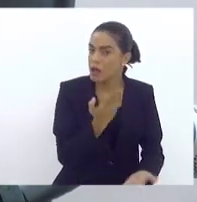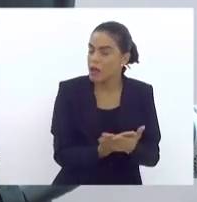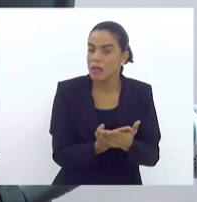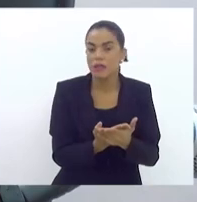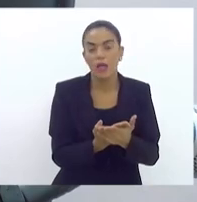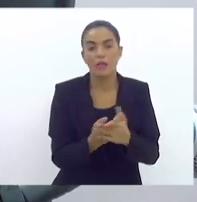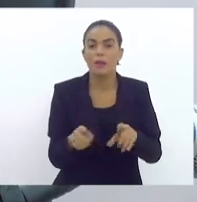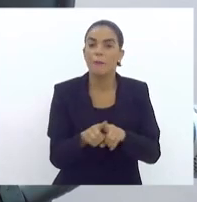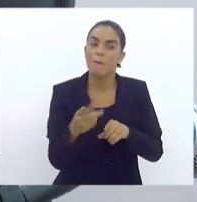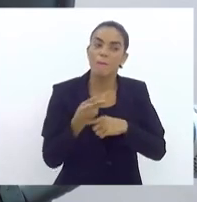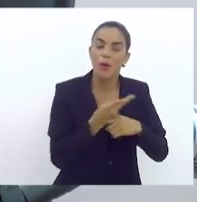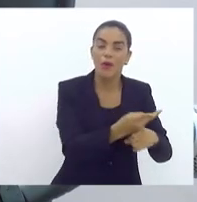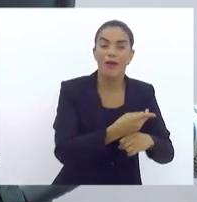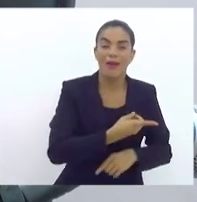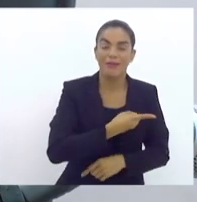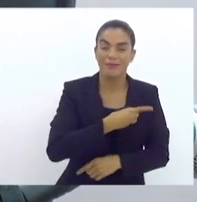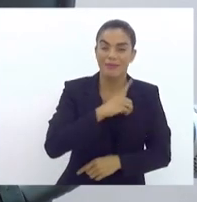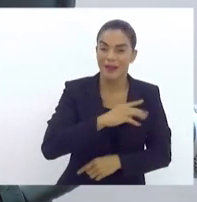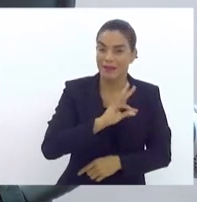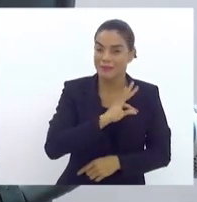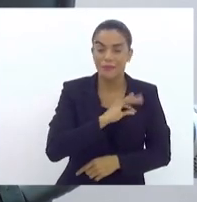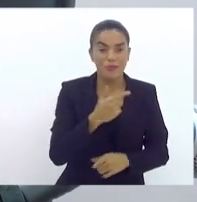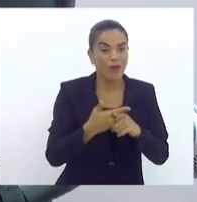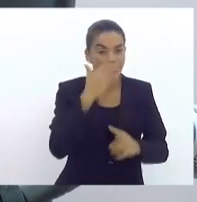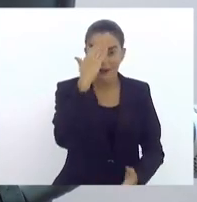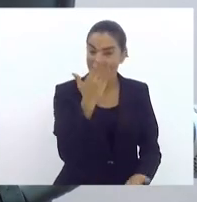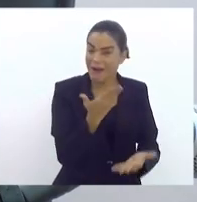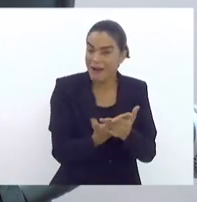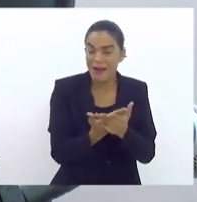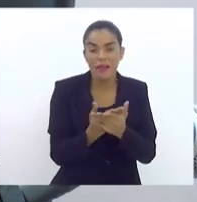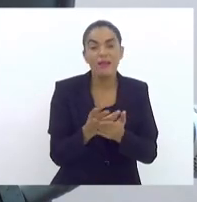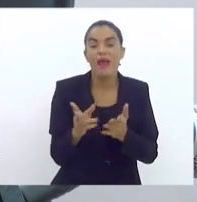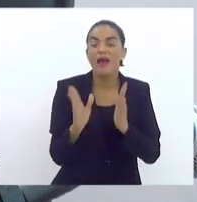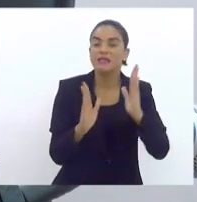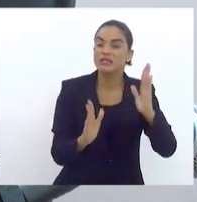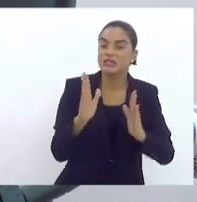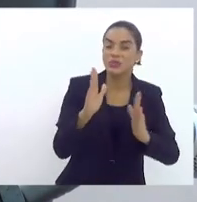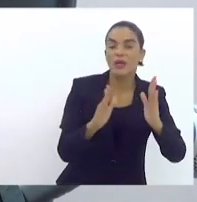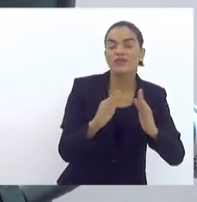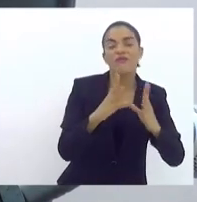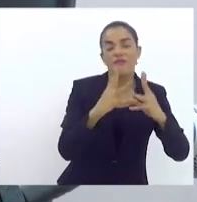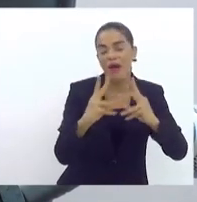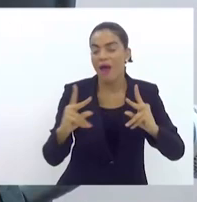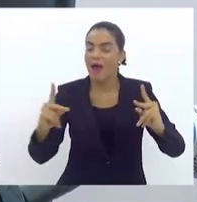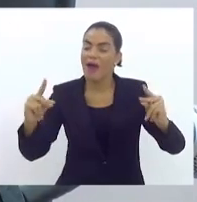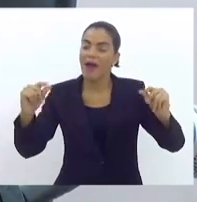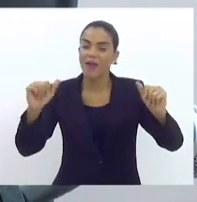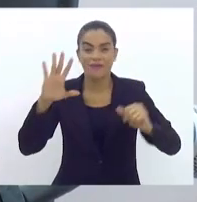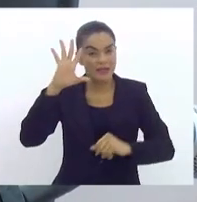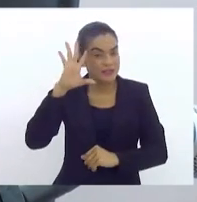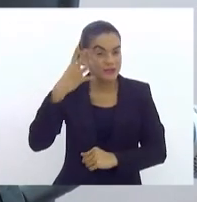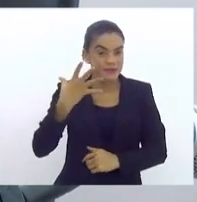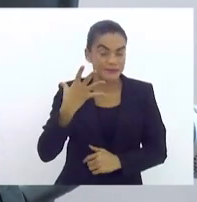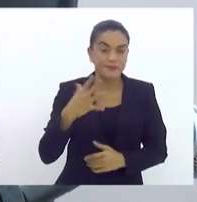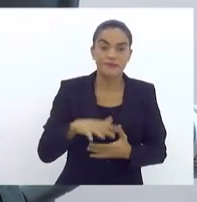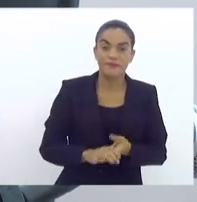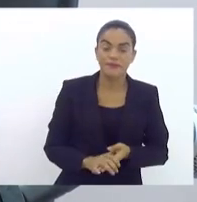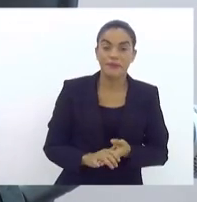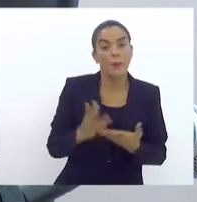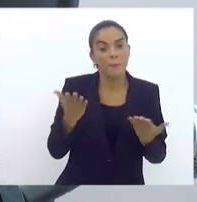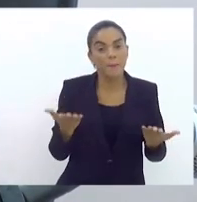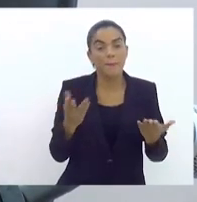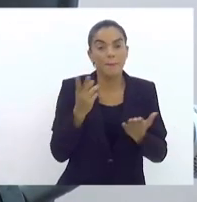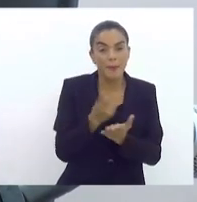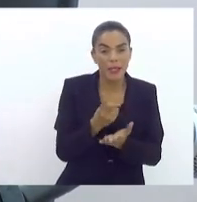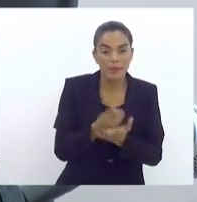delegacia Exatamente porque elas acreditam que aquela situação é transitória que aquilo vai solucionar então assim ainda que